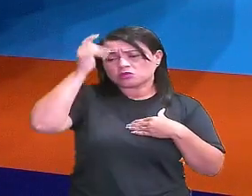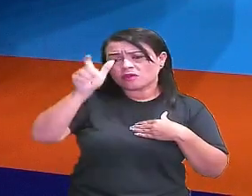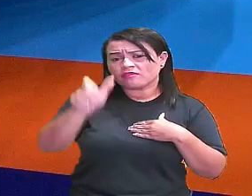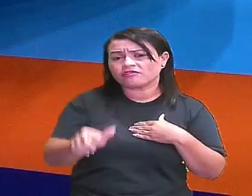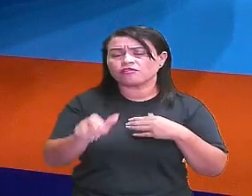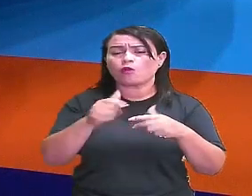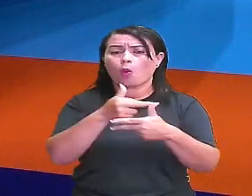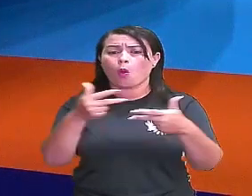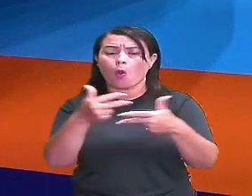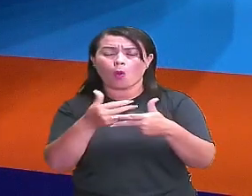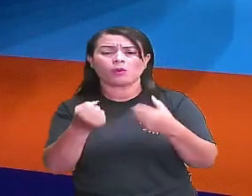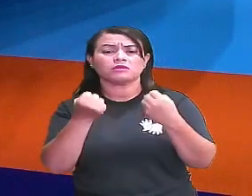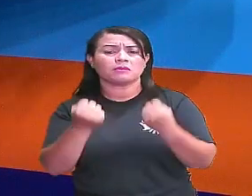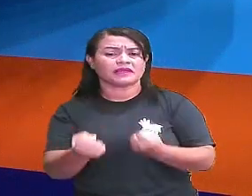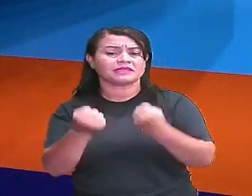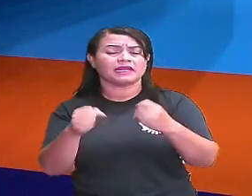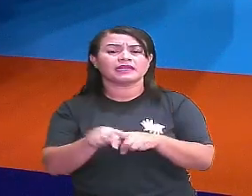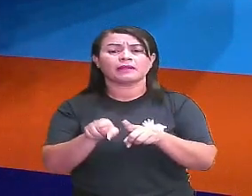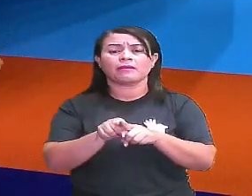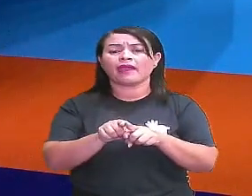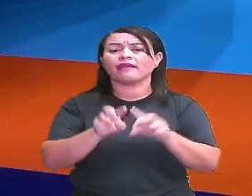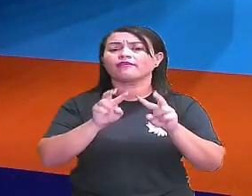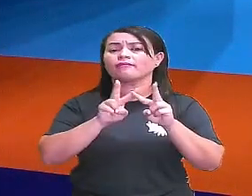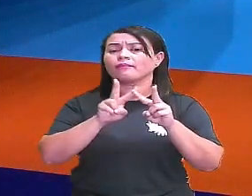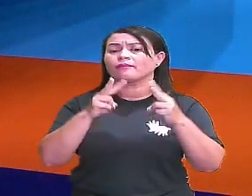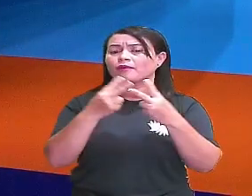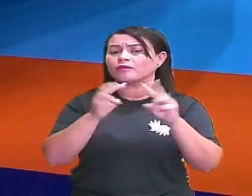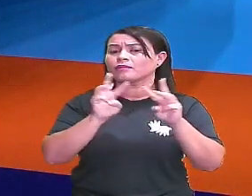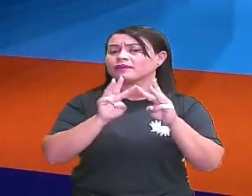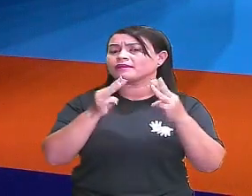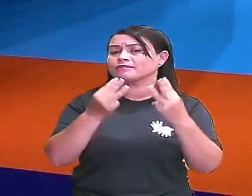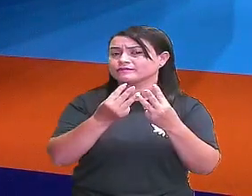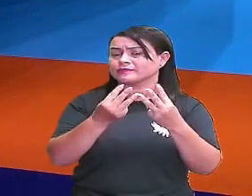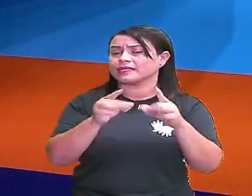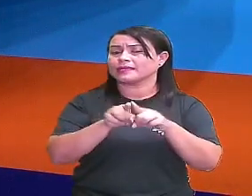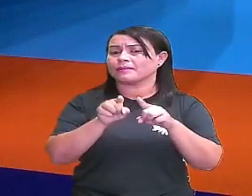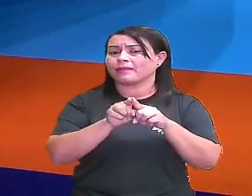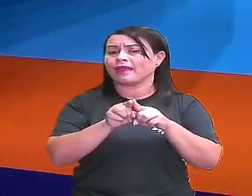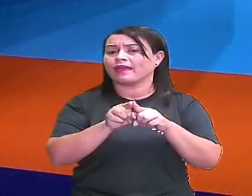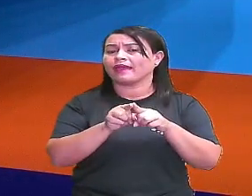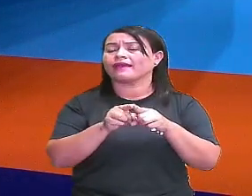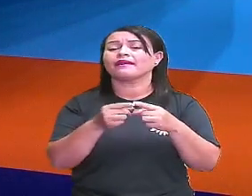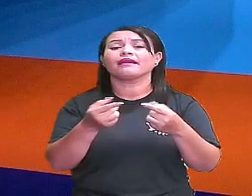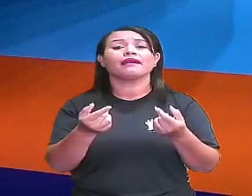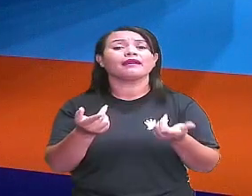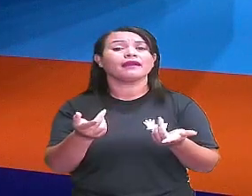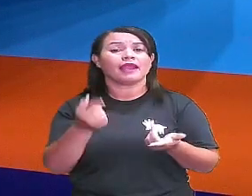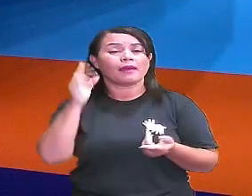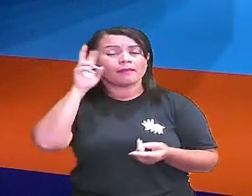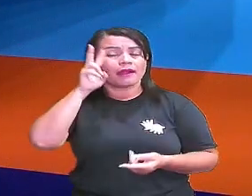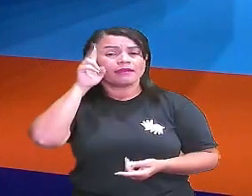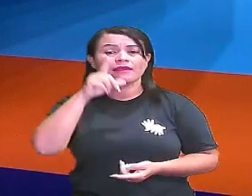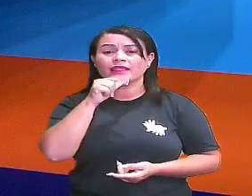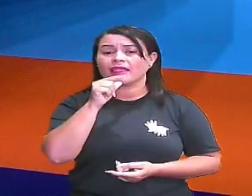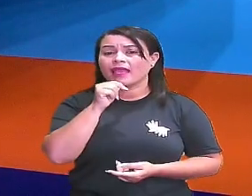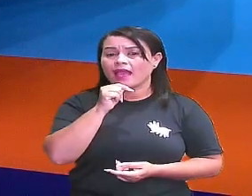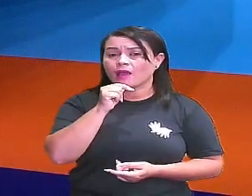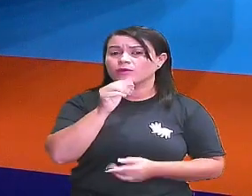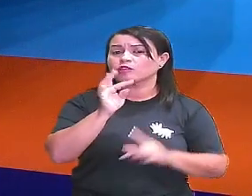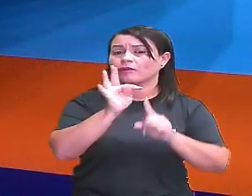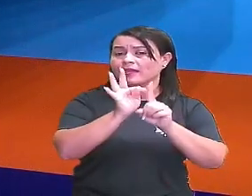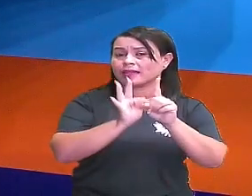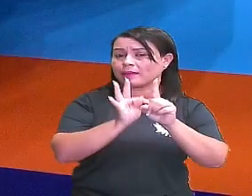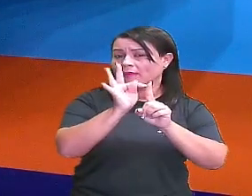a relação aí entre volume, capacidade e massa, lembrando da água destilada pura, a temperatura de